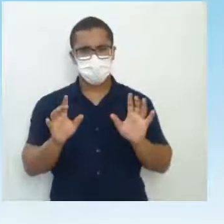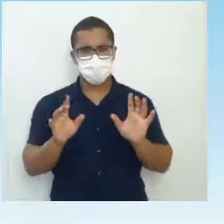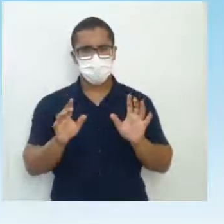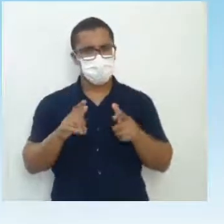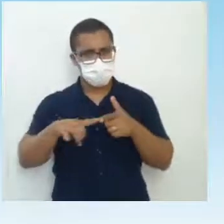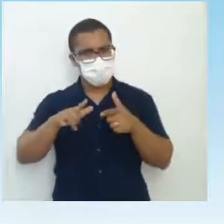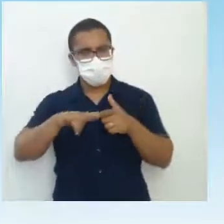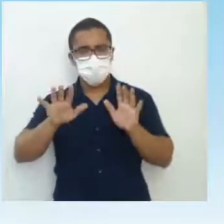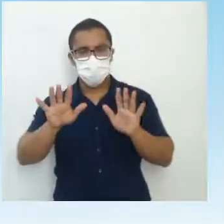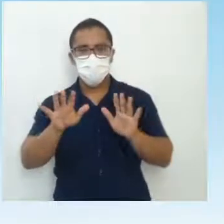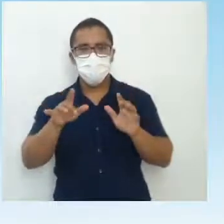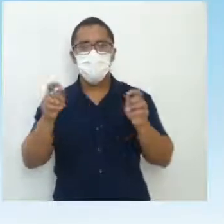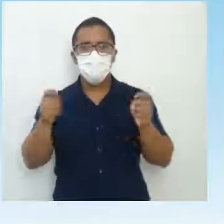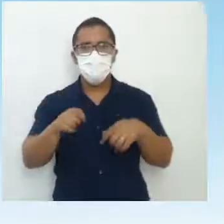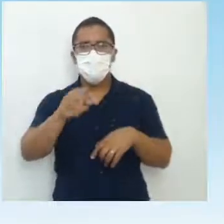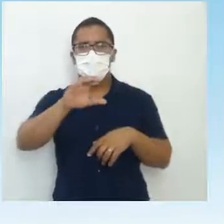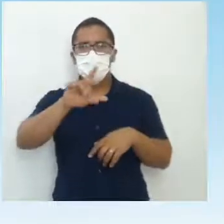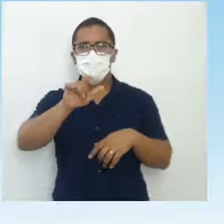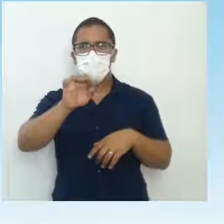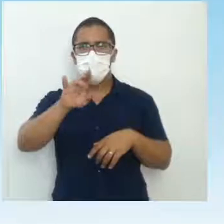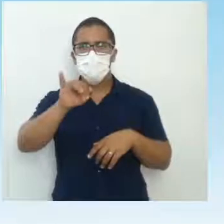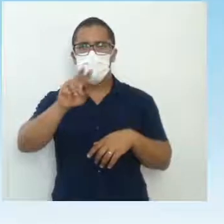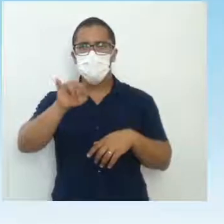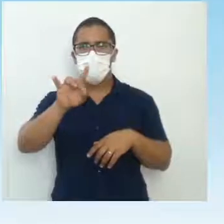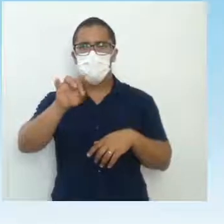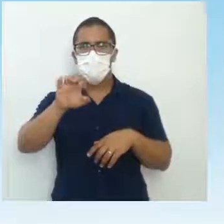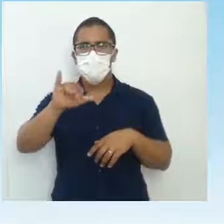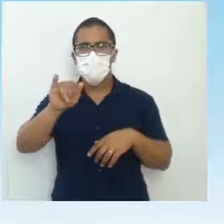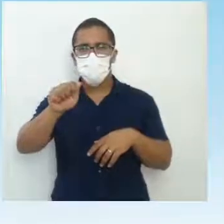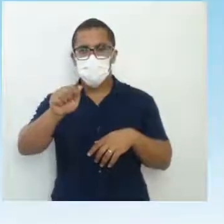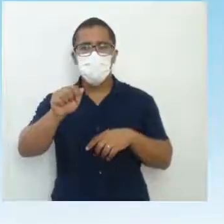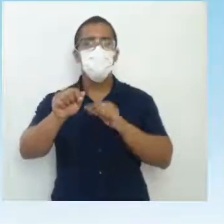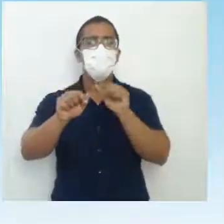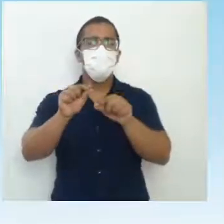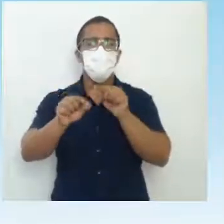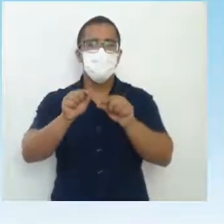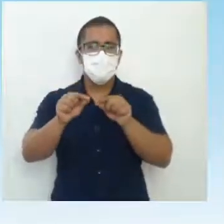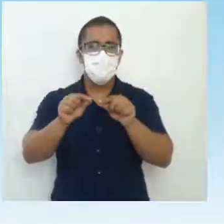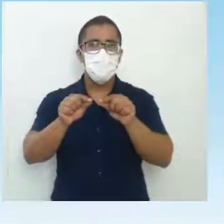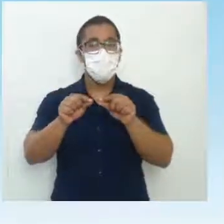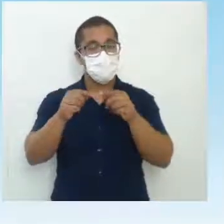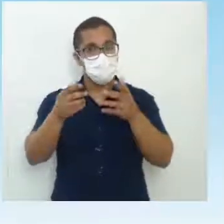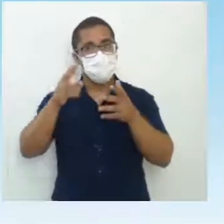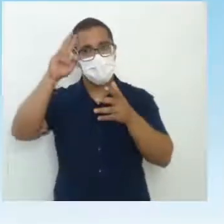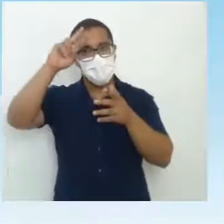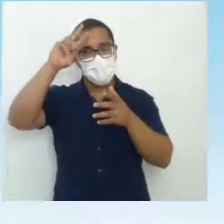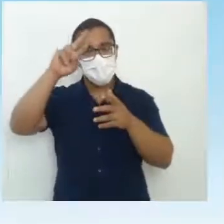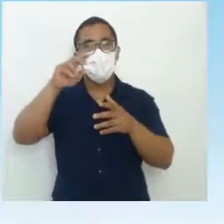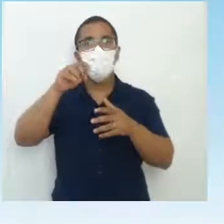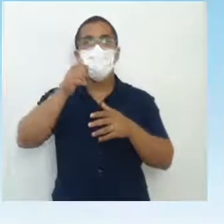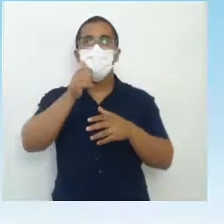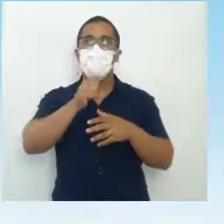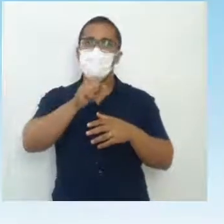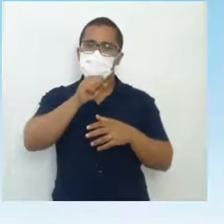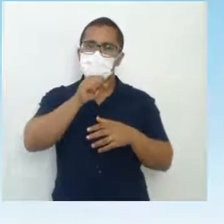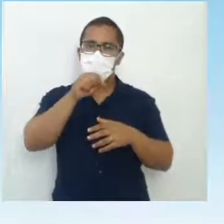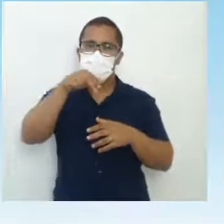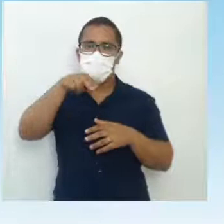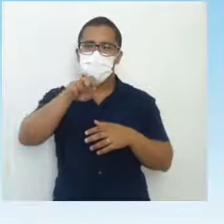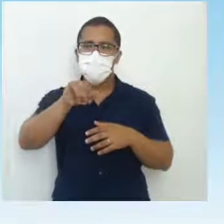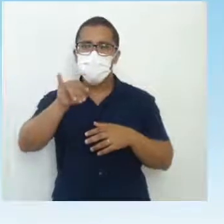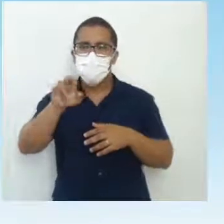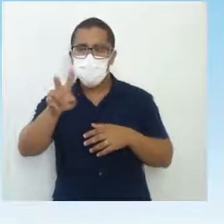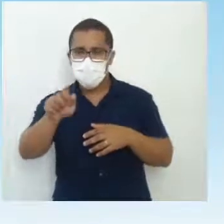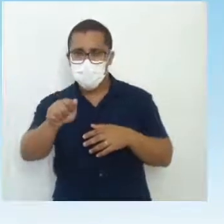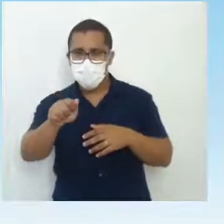é a clarividência, sobre o sincretismo, essa pesquisa. E lembrar que mãe Neiva ou tia Neiva, lembrar